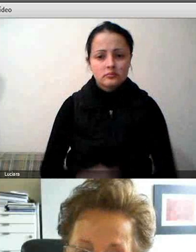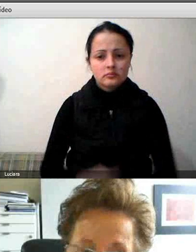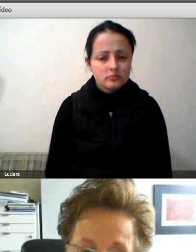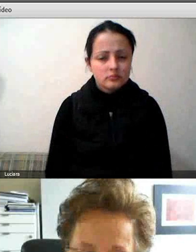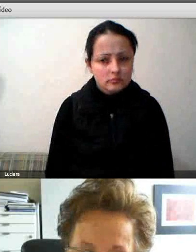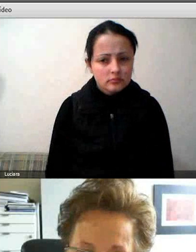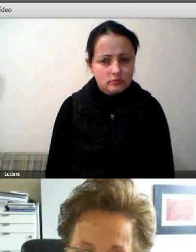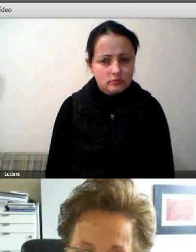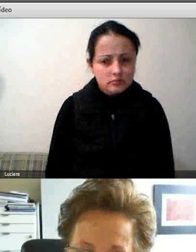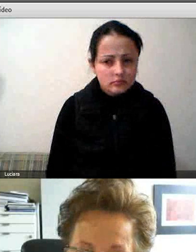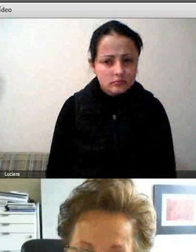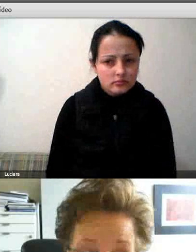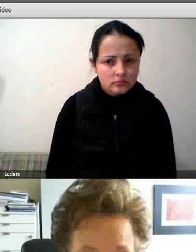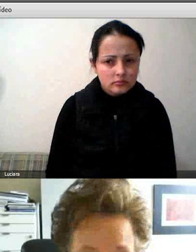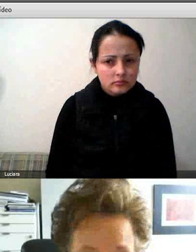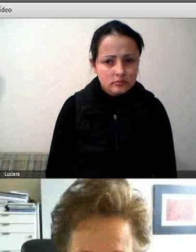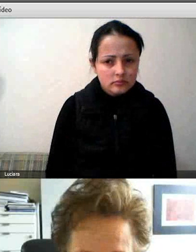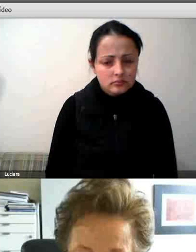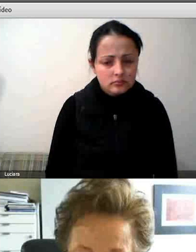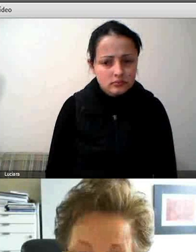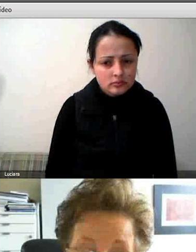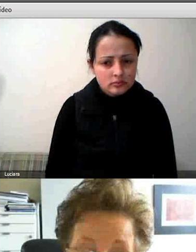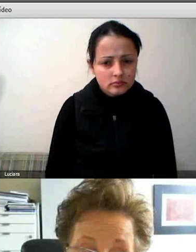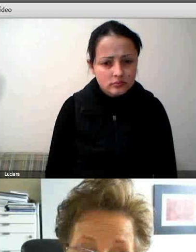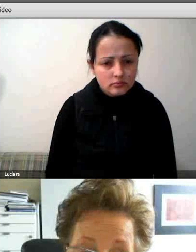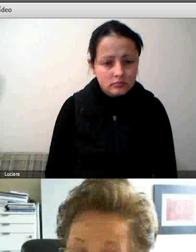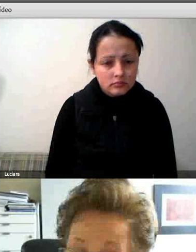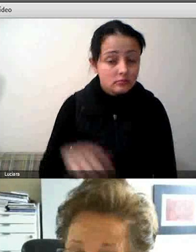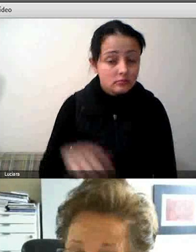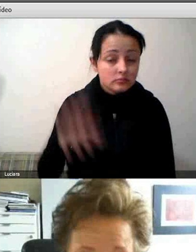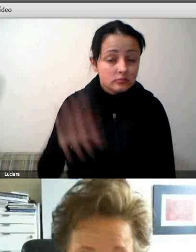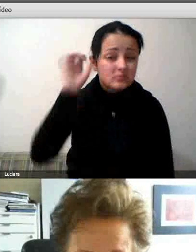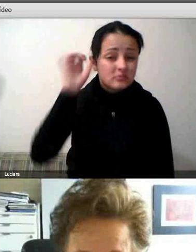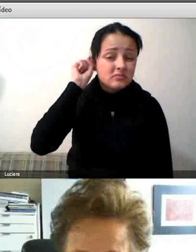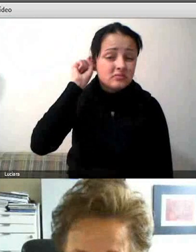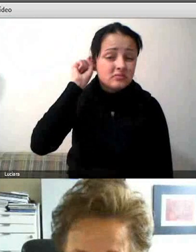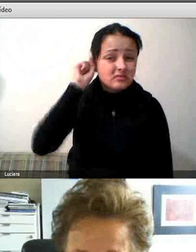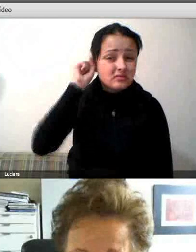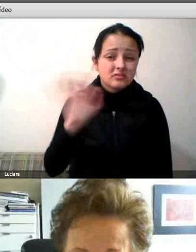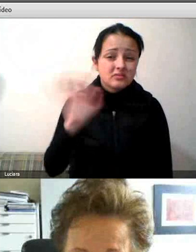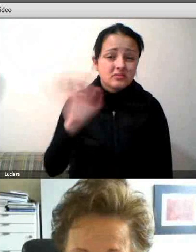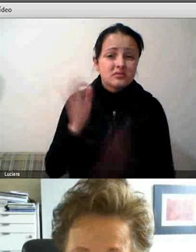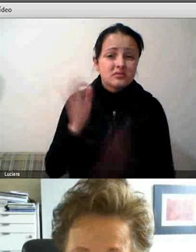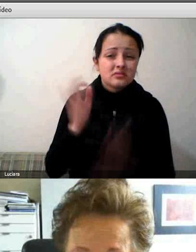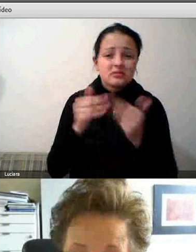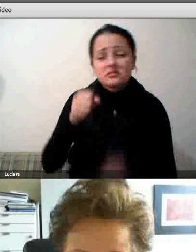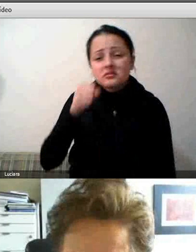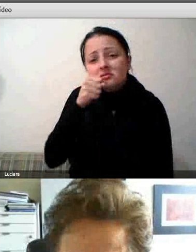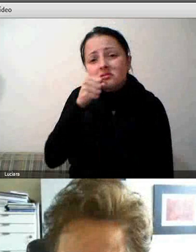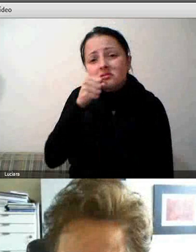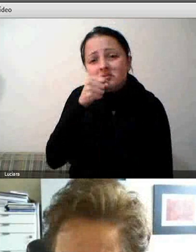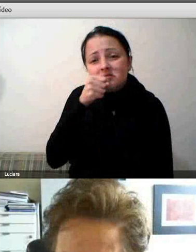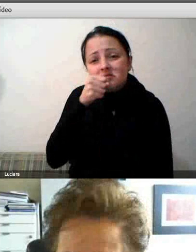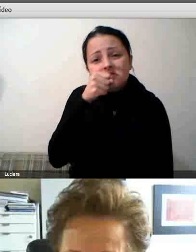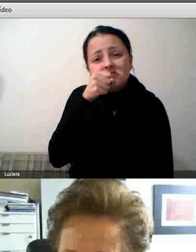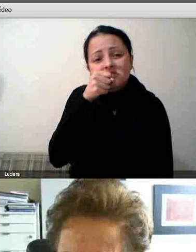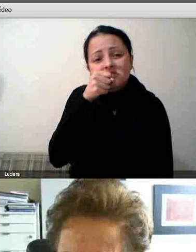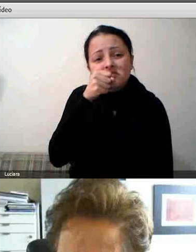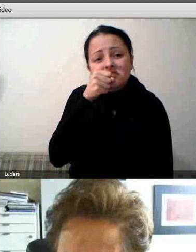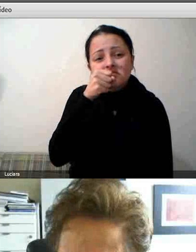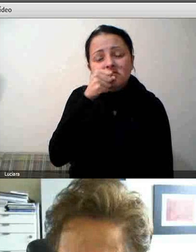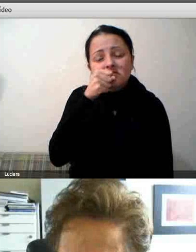Sobre como funciona a percepção humana, a gente já tem estudos gestálticos que mostram que a nossa percepção, ela